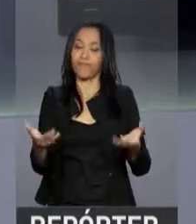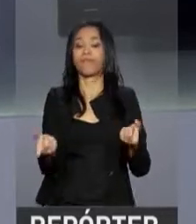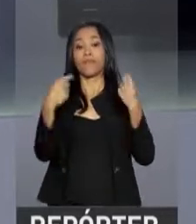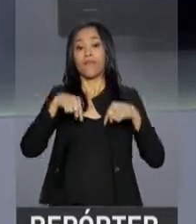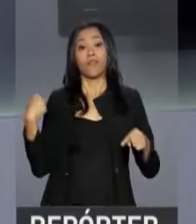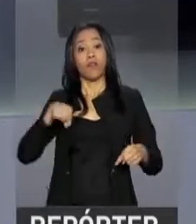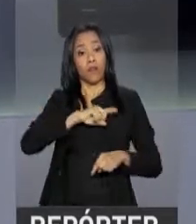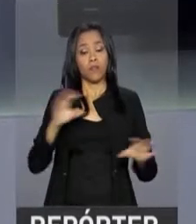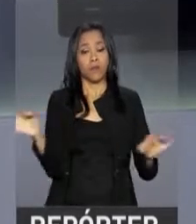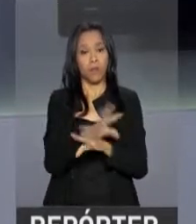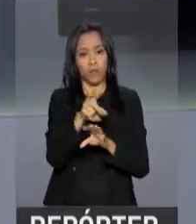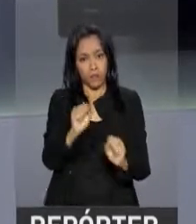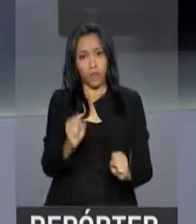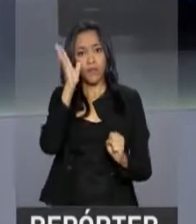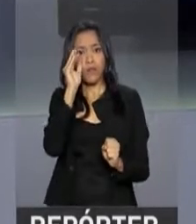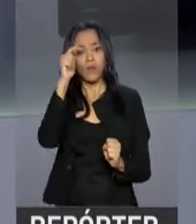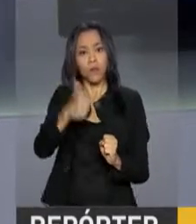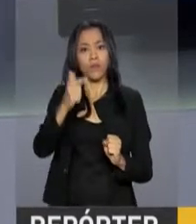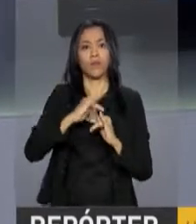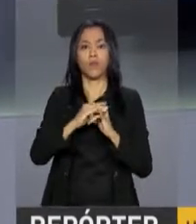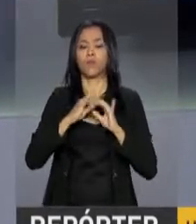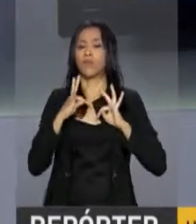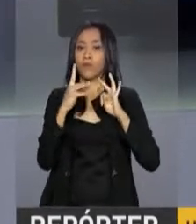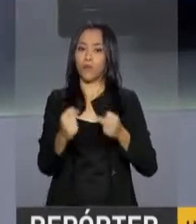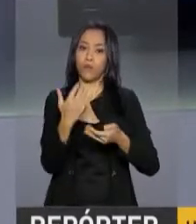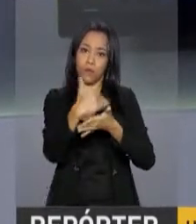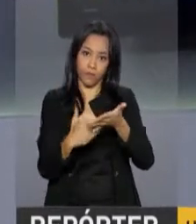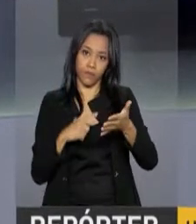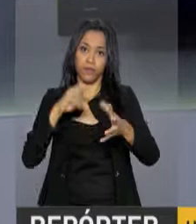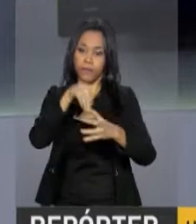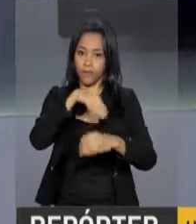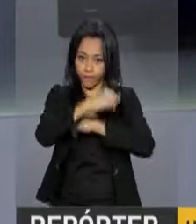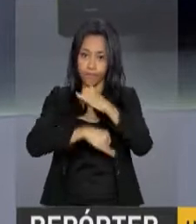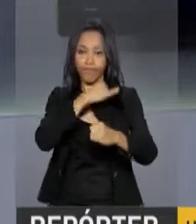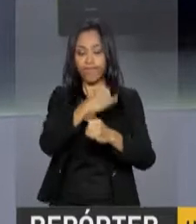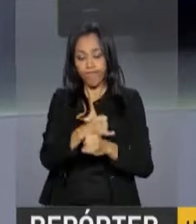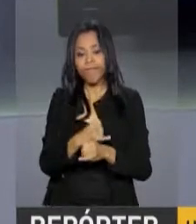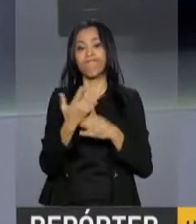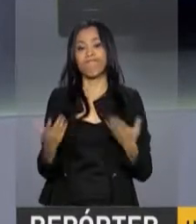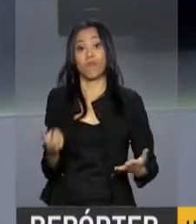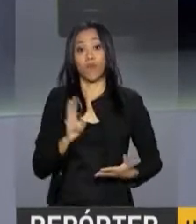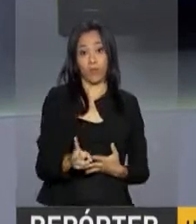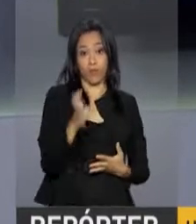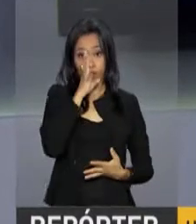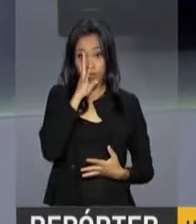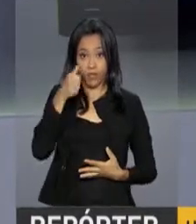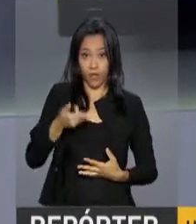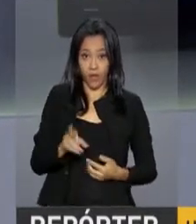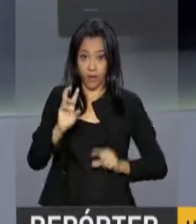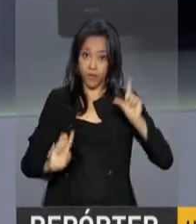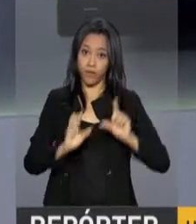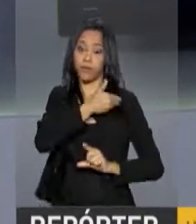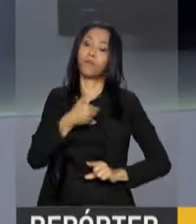você pode ver as reportagens no youtube toda a nossa programação também está na página da nbr na internet continue na